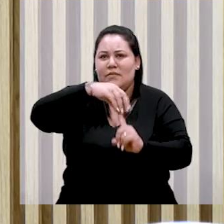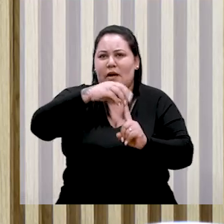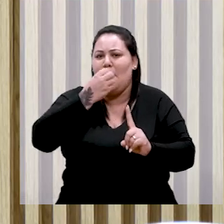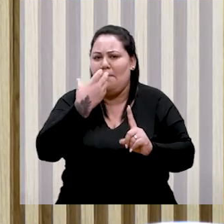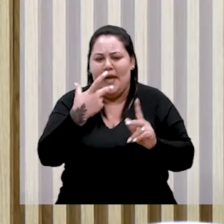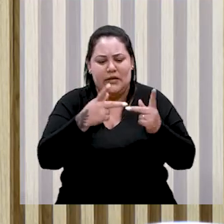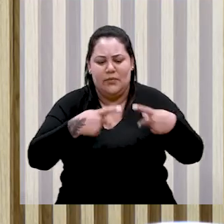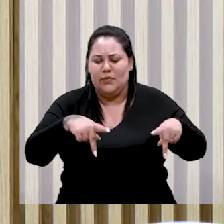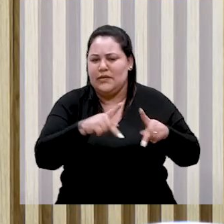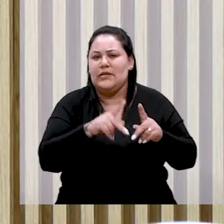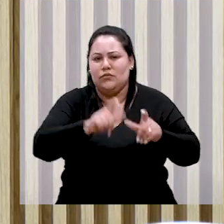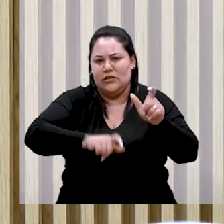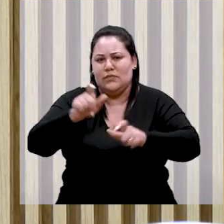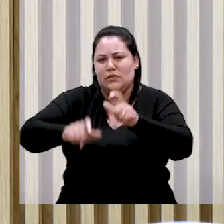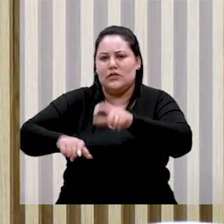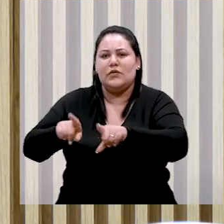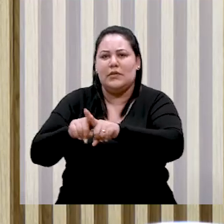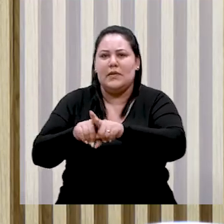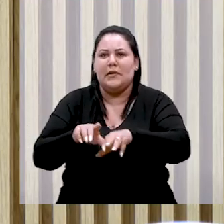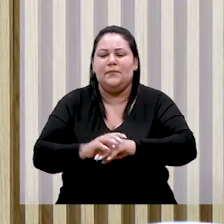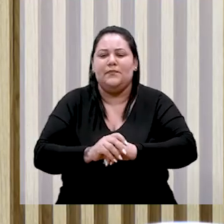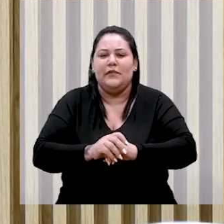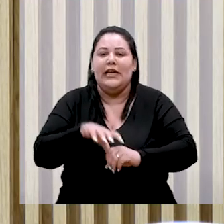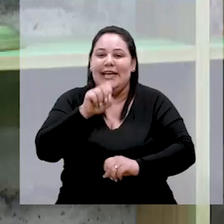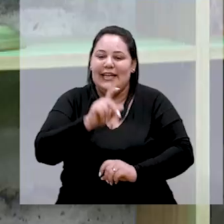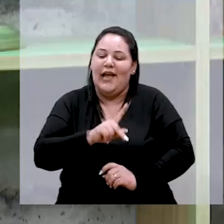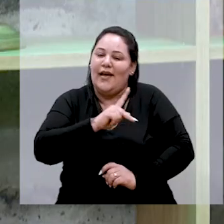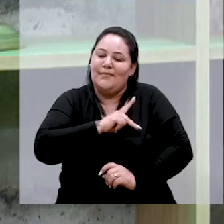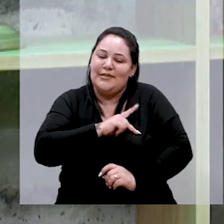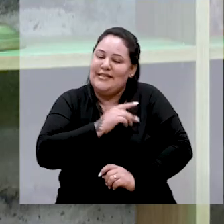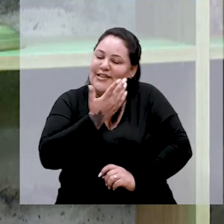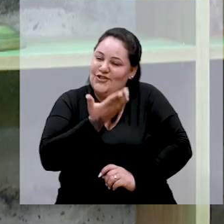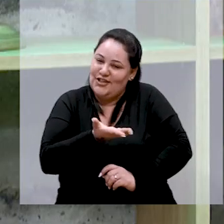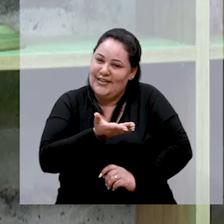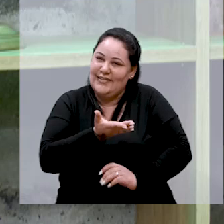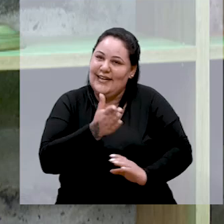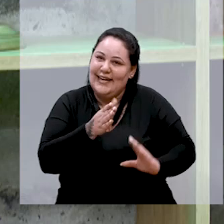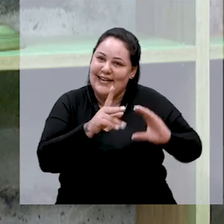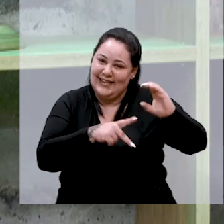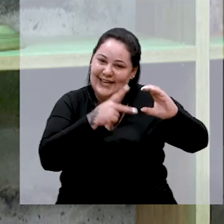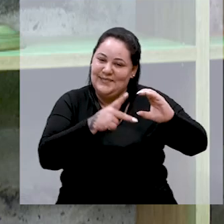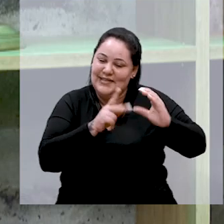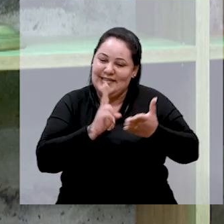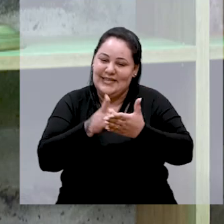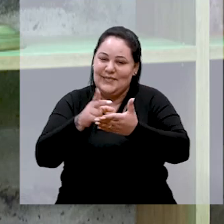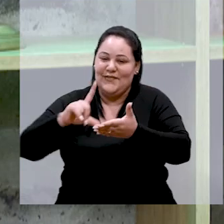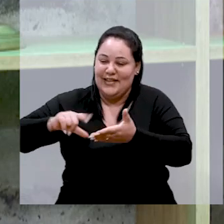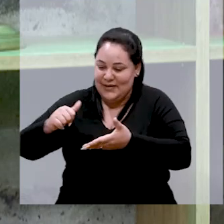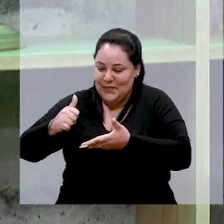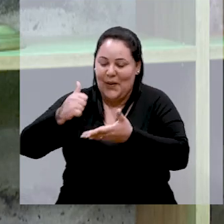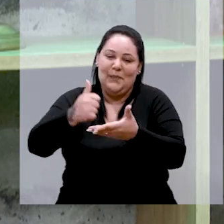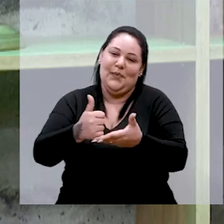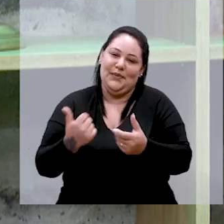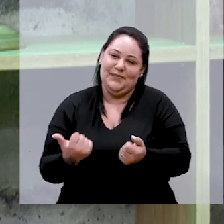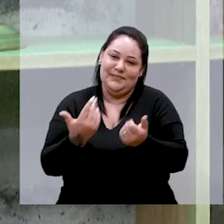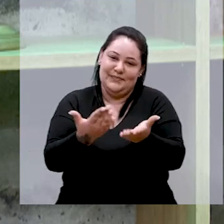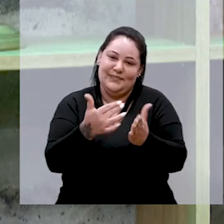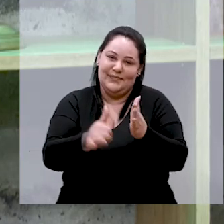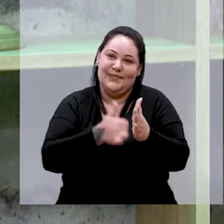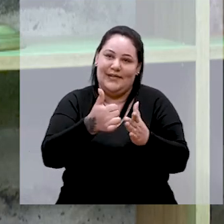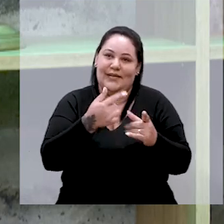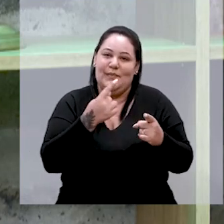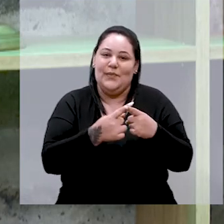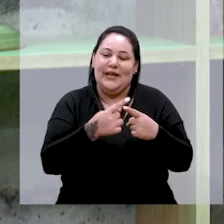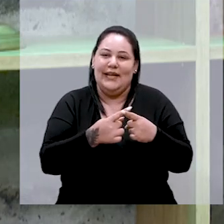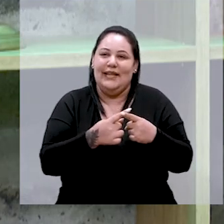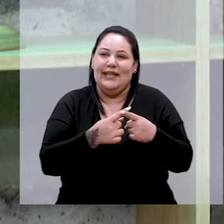coisa, tem o bem da cidade, das pessoas, e a gente vai batalhar por isso. E quem presidiu a casa sempre vai ter uma contribuição maior a dar, porque, enfim,